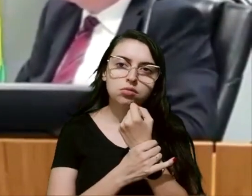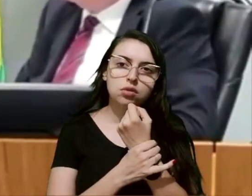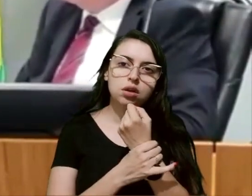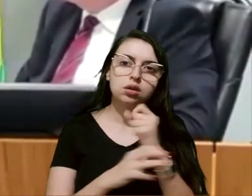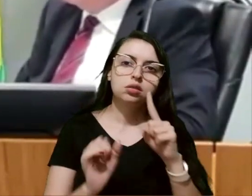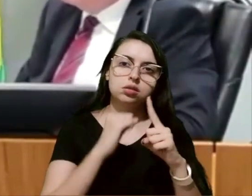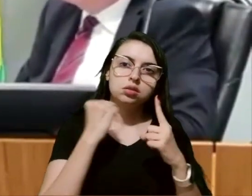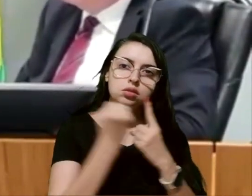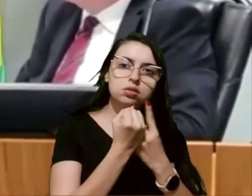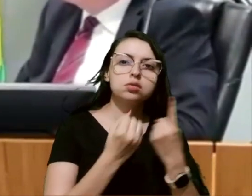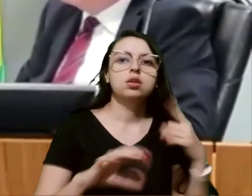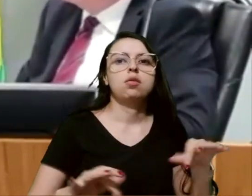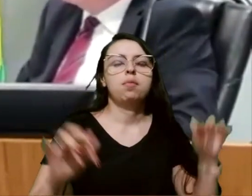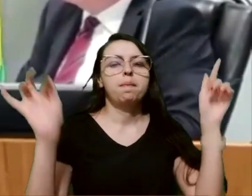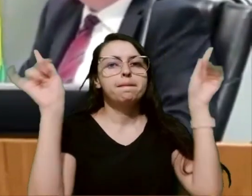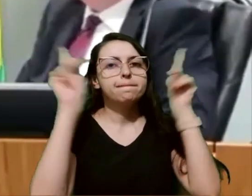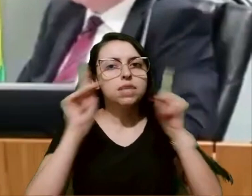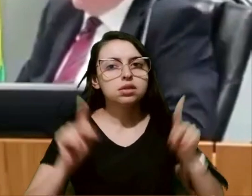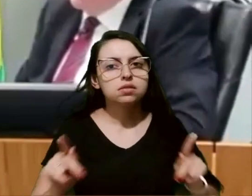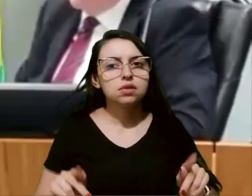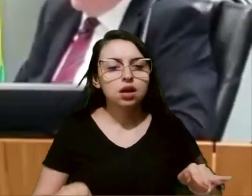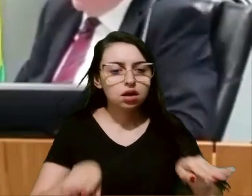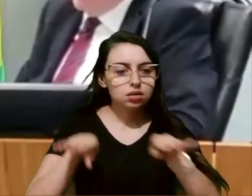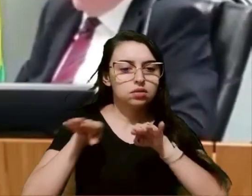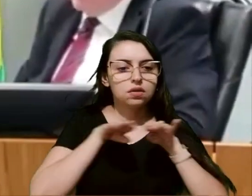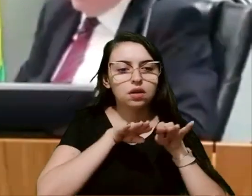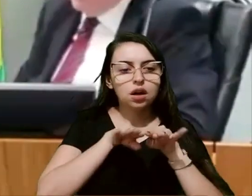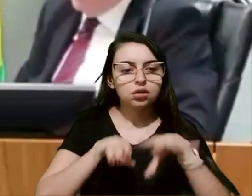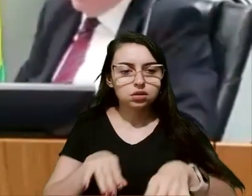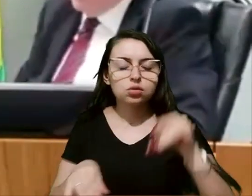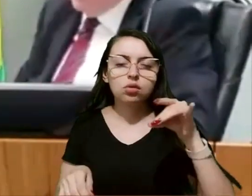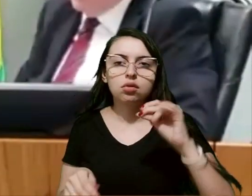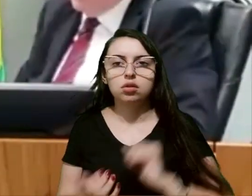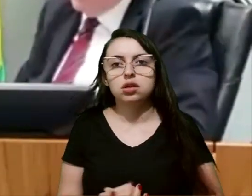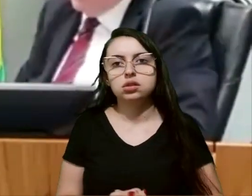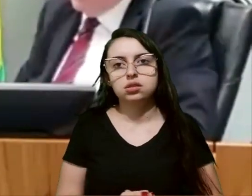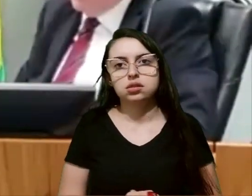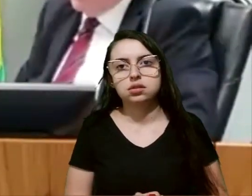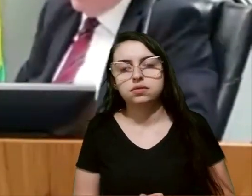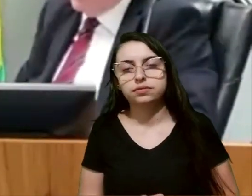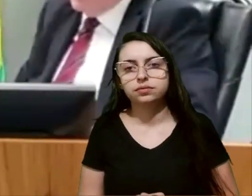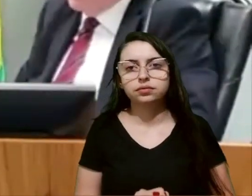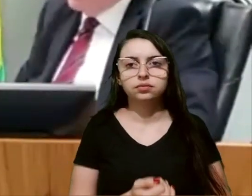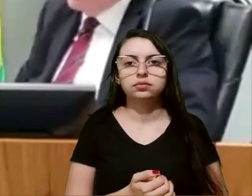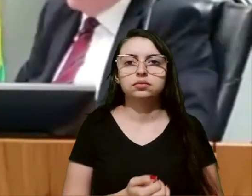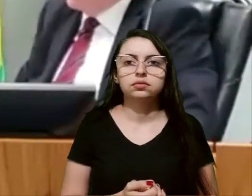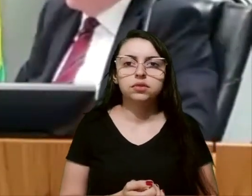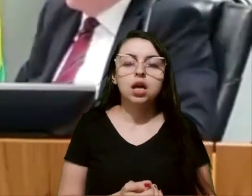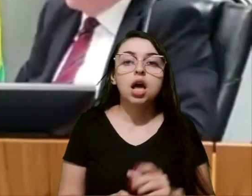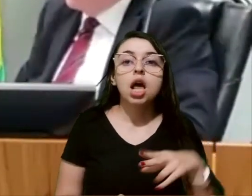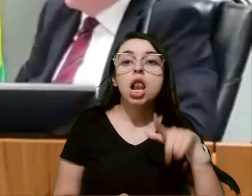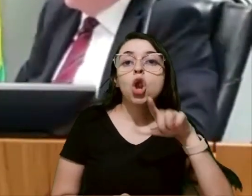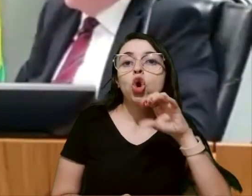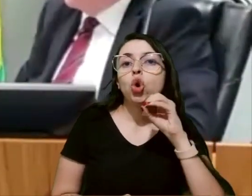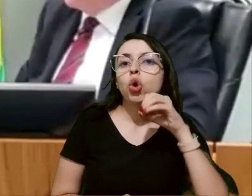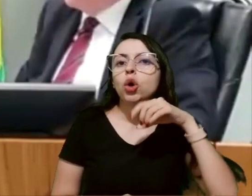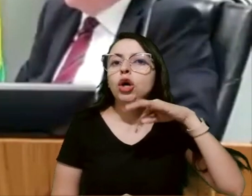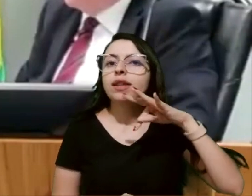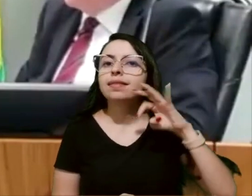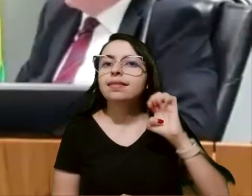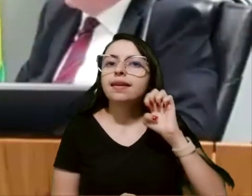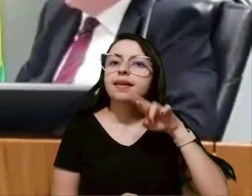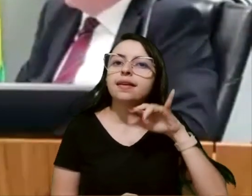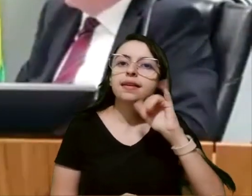construir essa segurança social, de pacificar, de unificar as decisões. Eh, a questão da